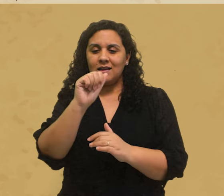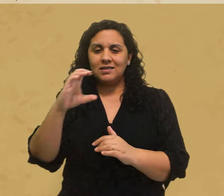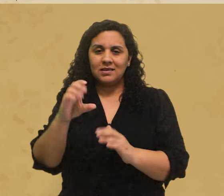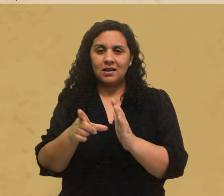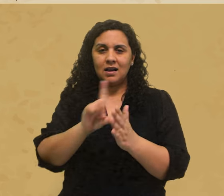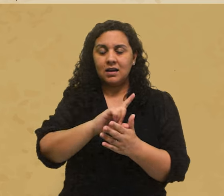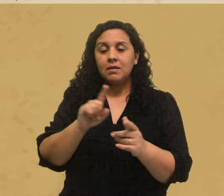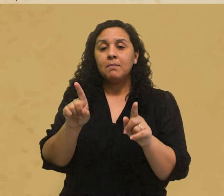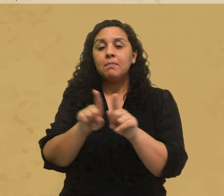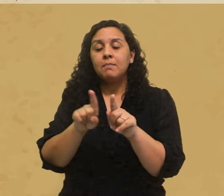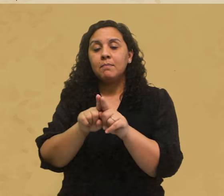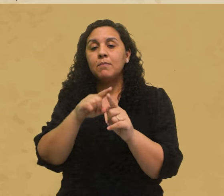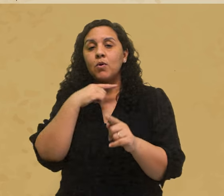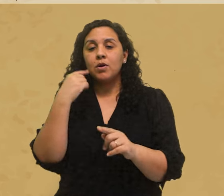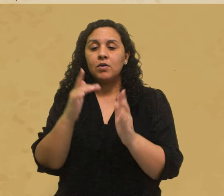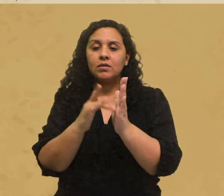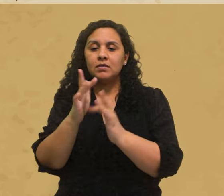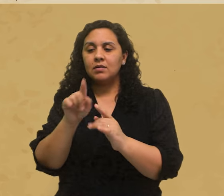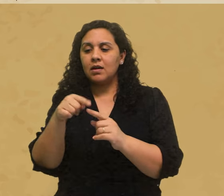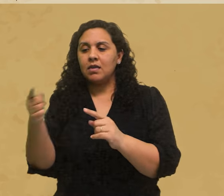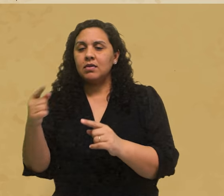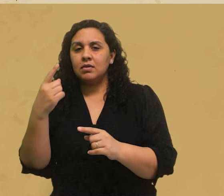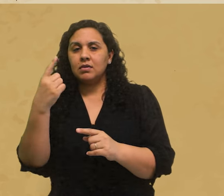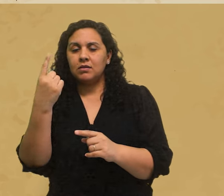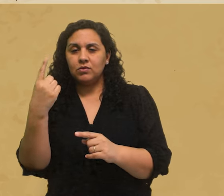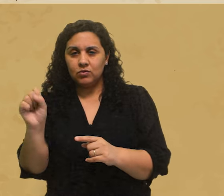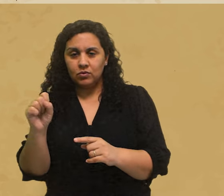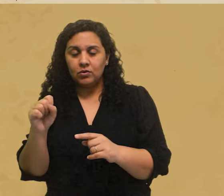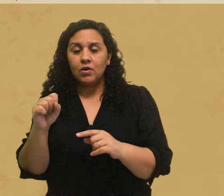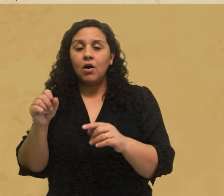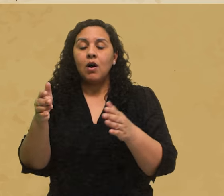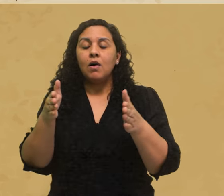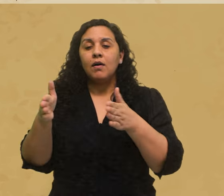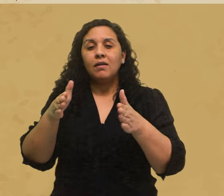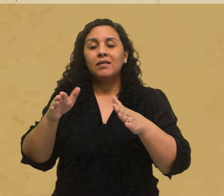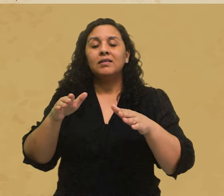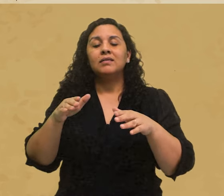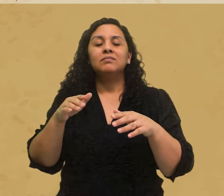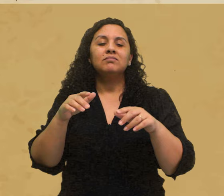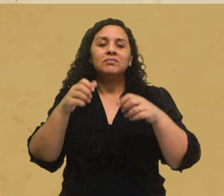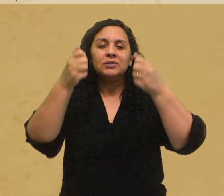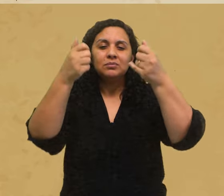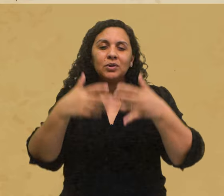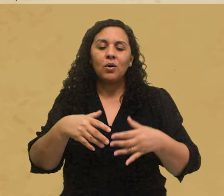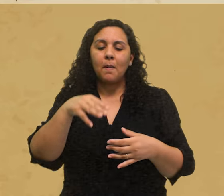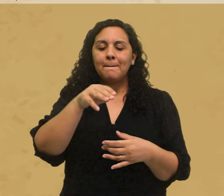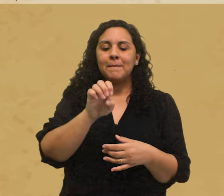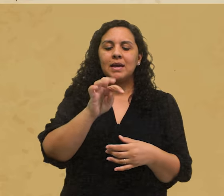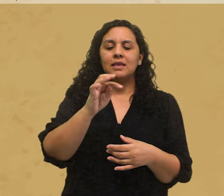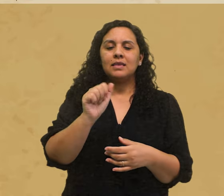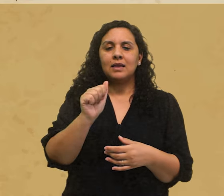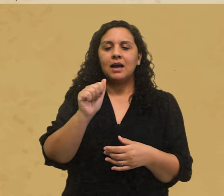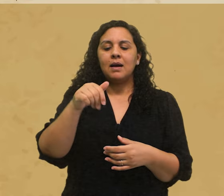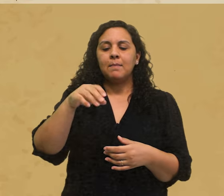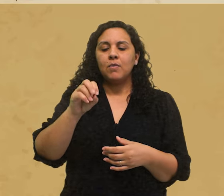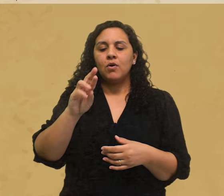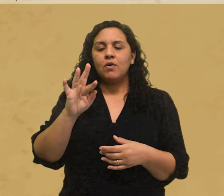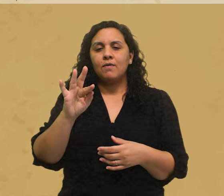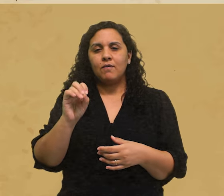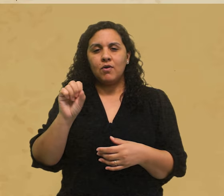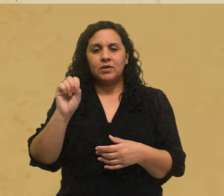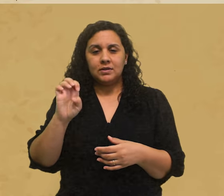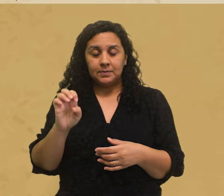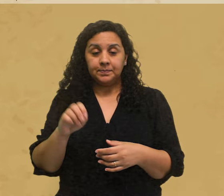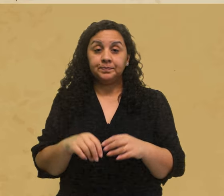a 18 d.C., na sua obra Metamorfoses. Narciso era filho